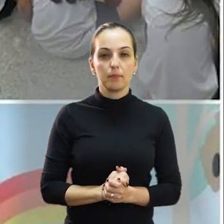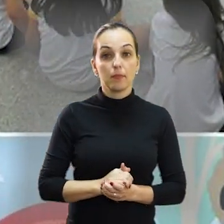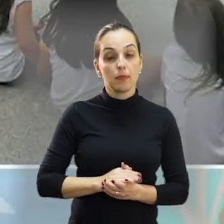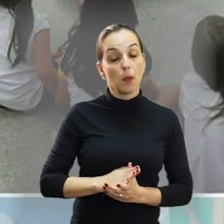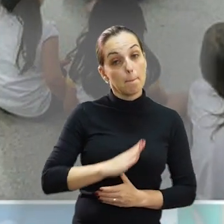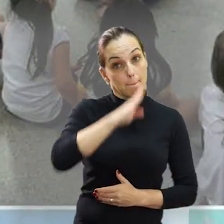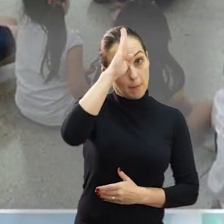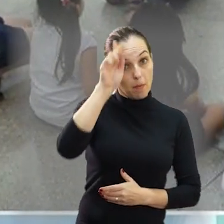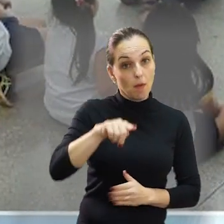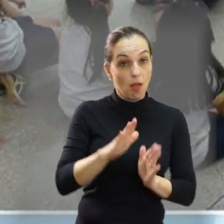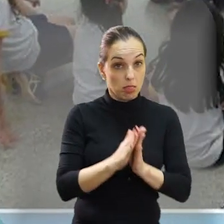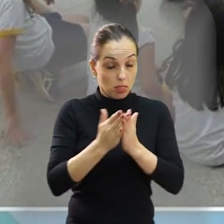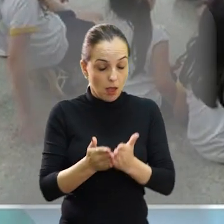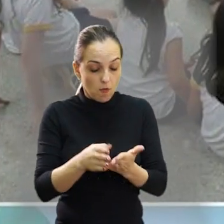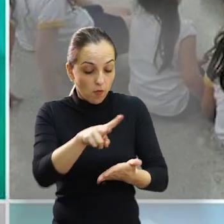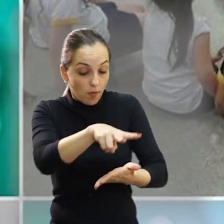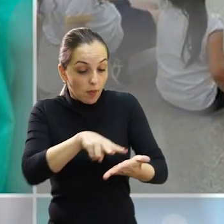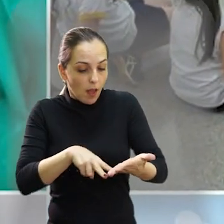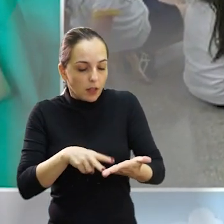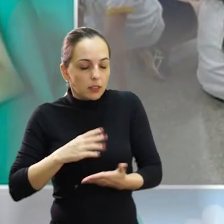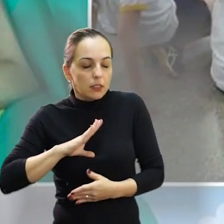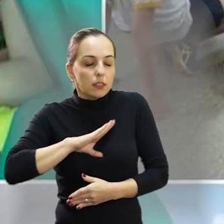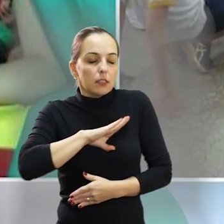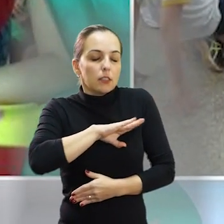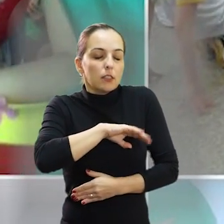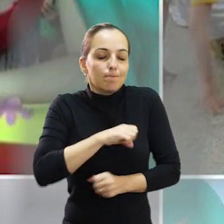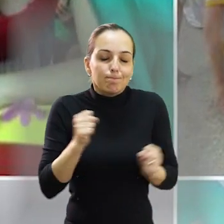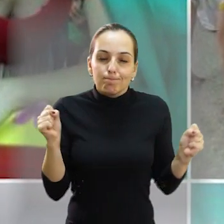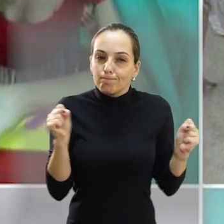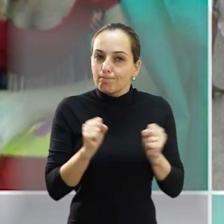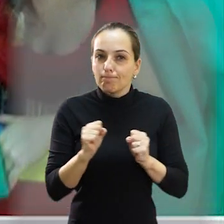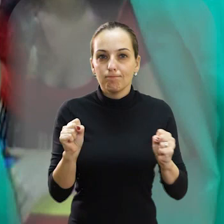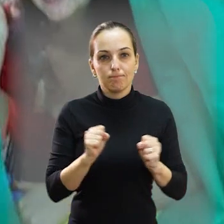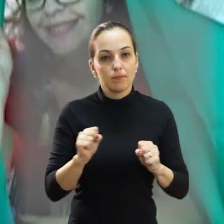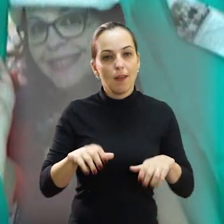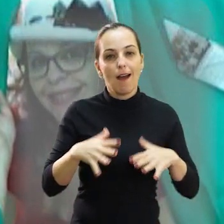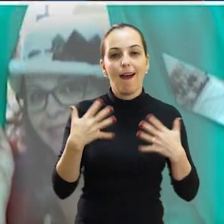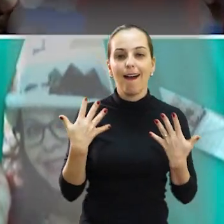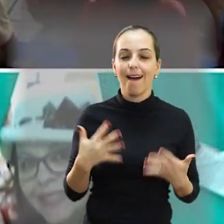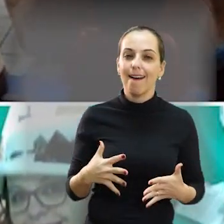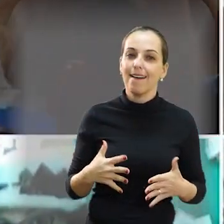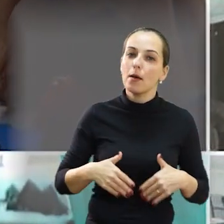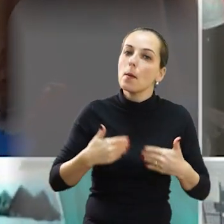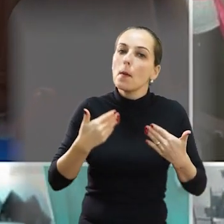O nome dela, na verdade, não importa. O que importa mesmo é que ela adorava histórias.